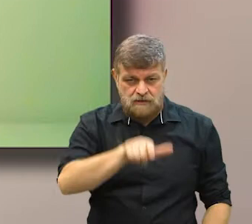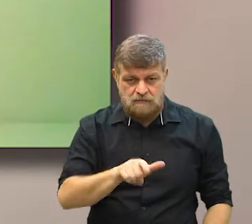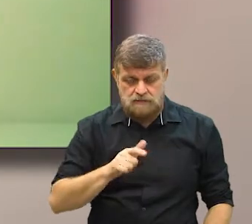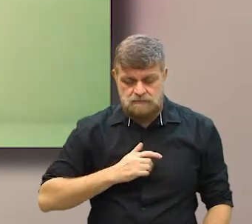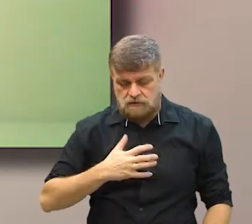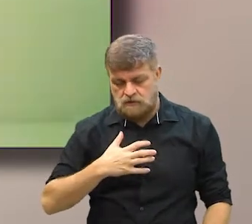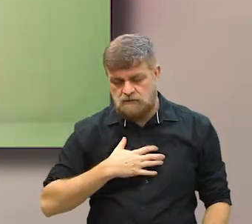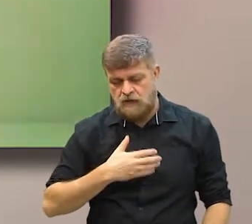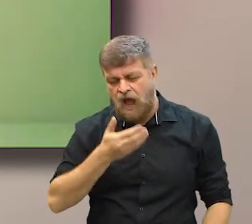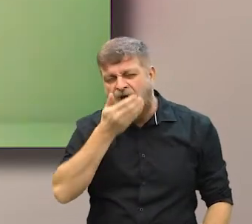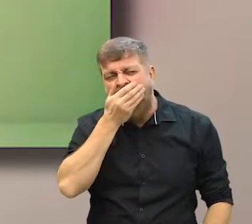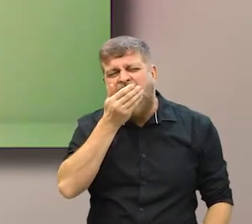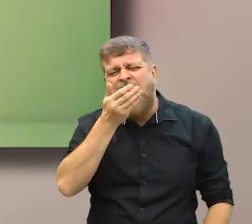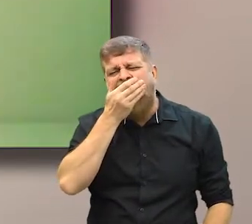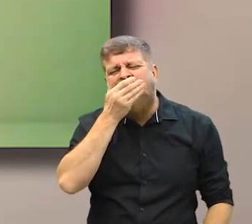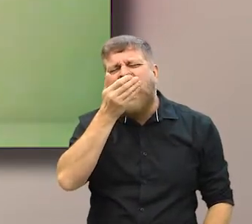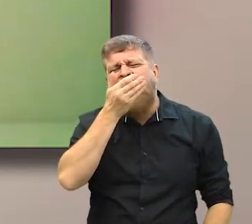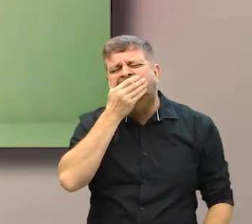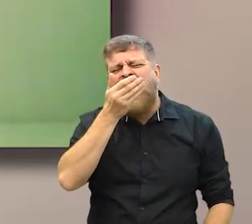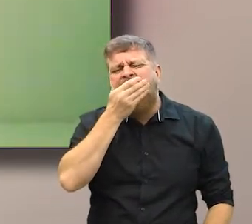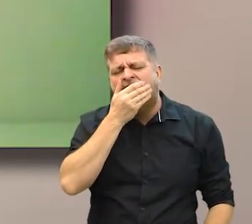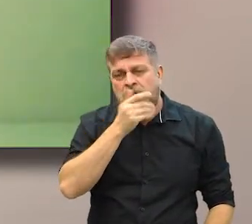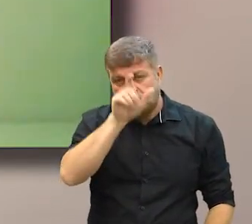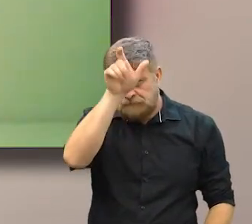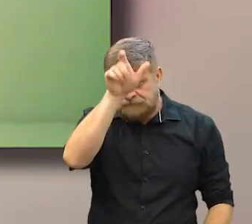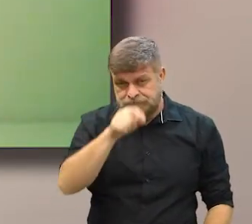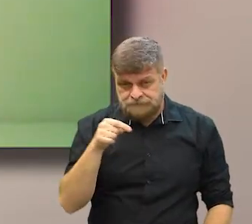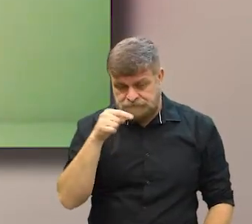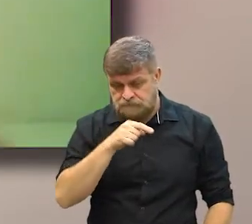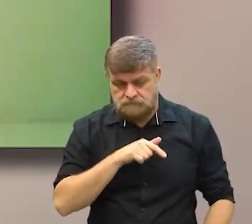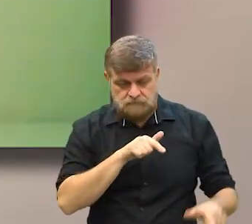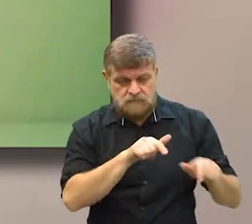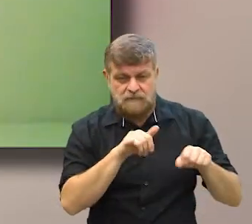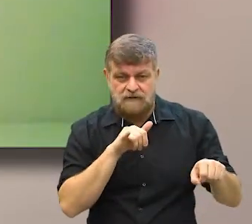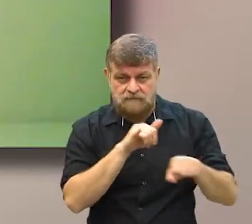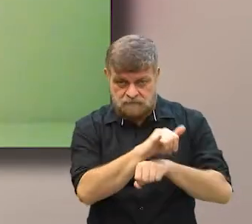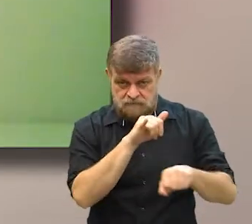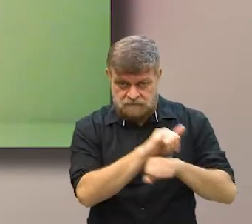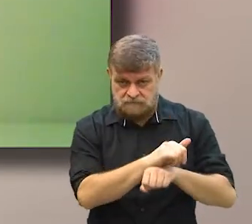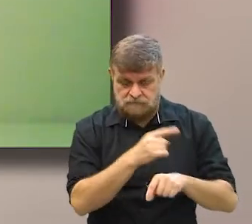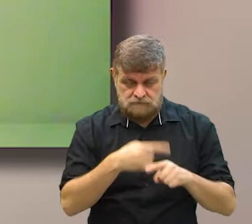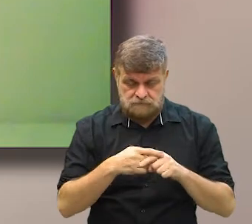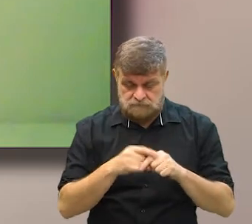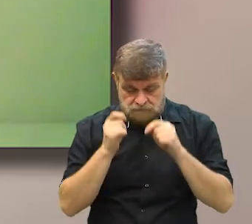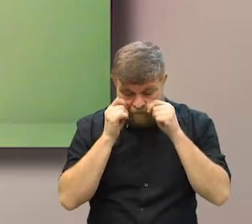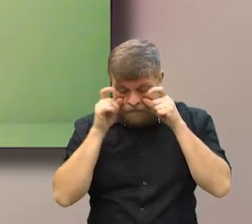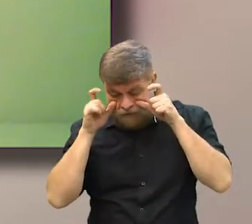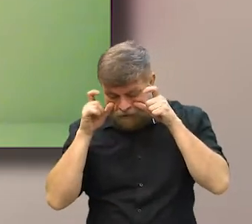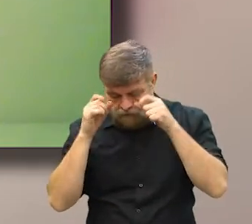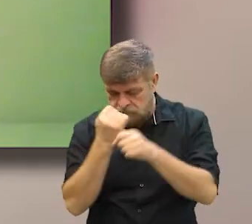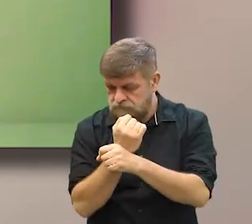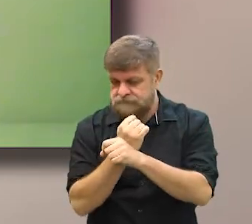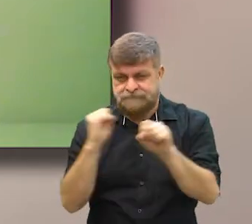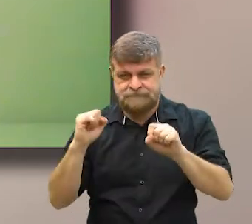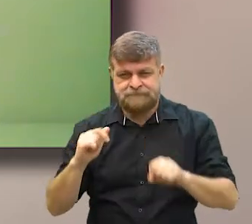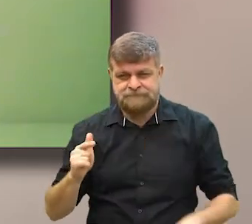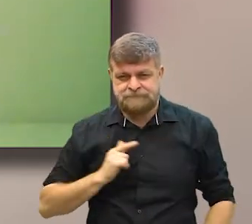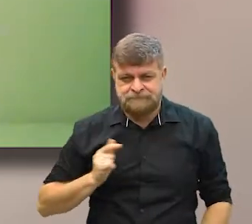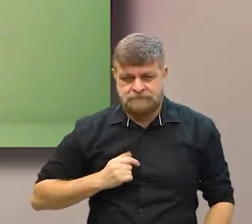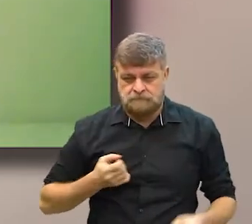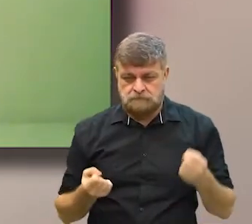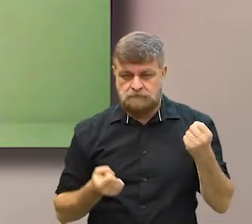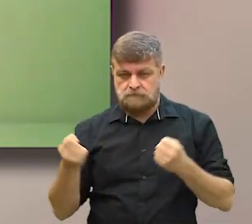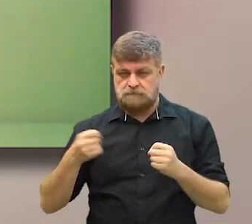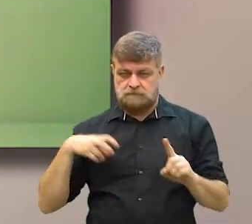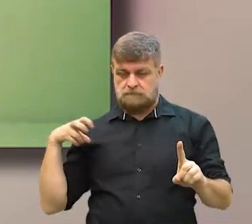comum. E ela causa uma sonolência tão importante que o indivíduo está mais sujeito a faltar ao trabalho, justamente porque não consegue acordar,